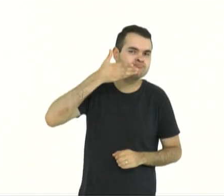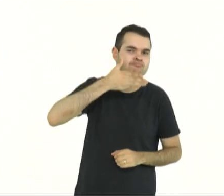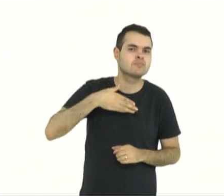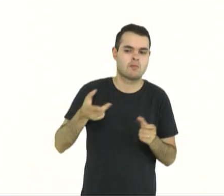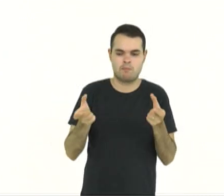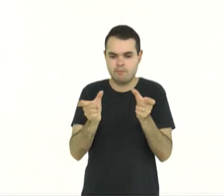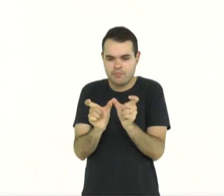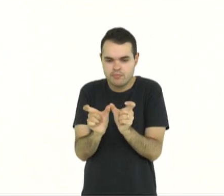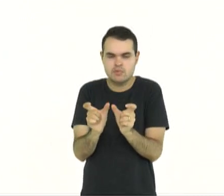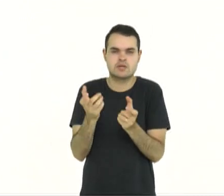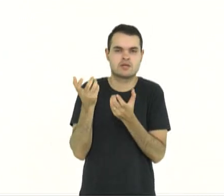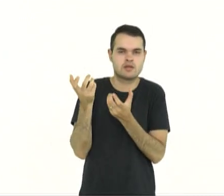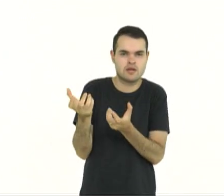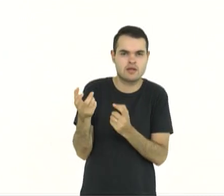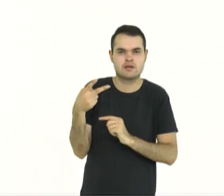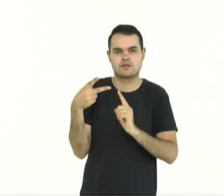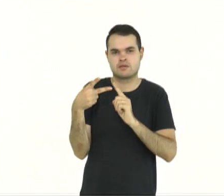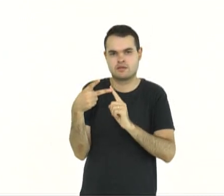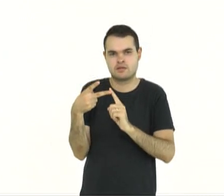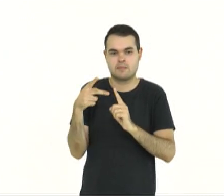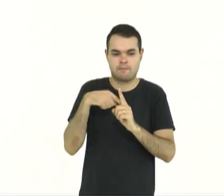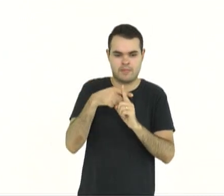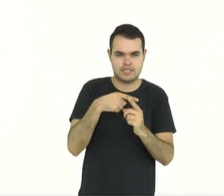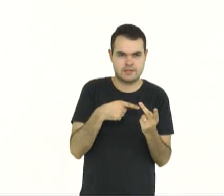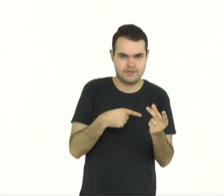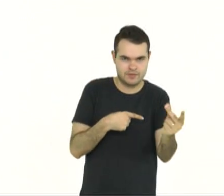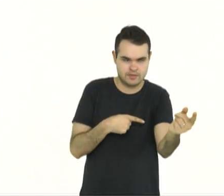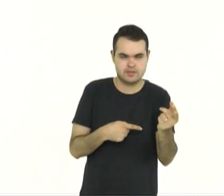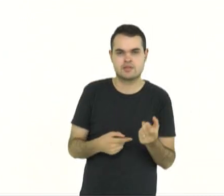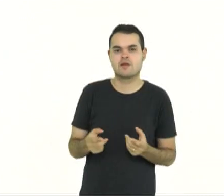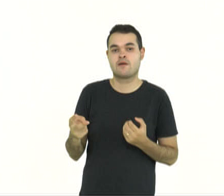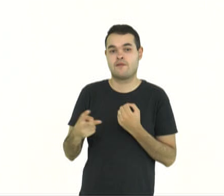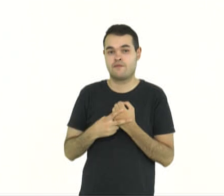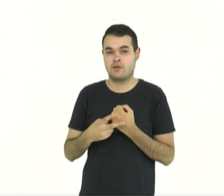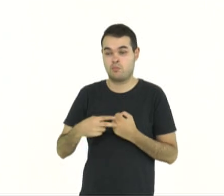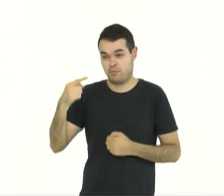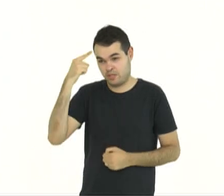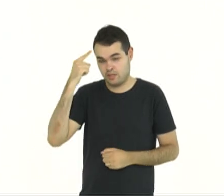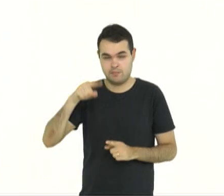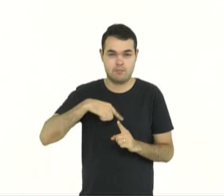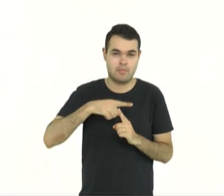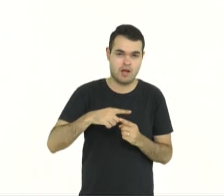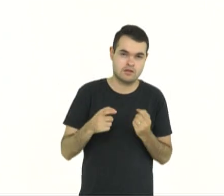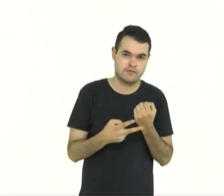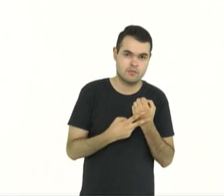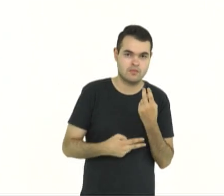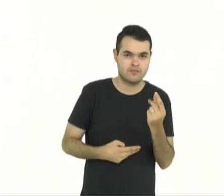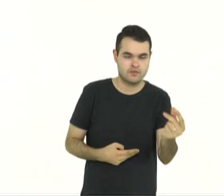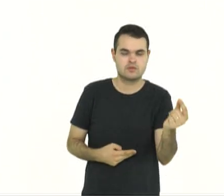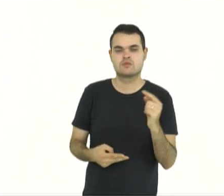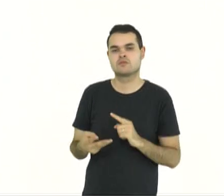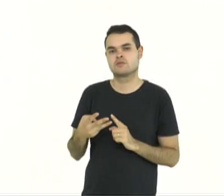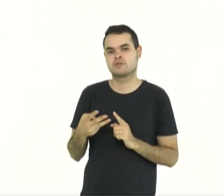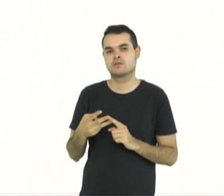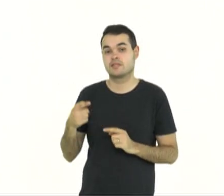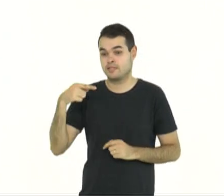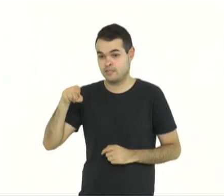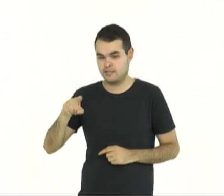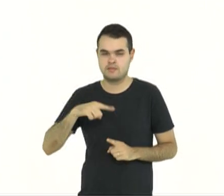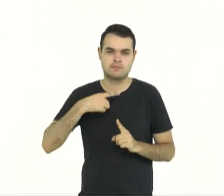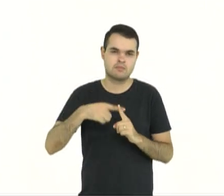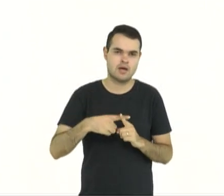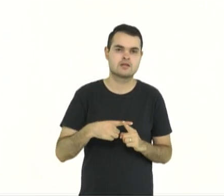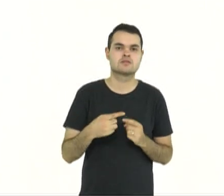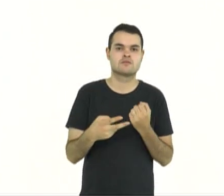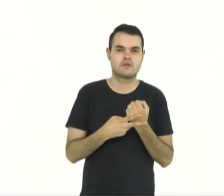Foi lá o verbo querer, mais infinitivo, o verbo pensar, mais infinitivo, e o verbo ir,